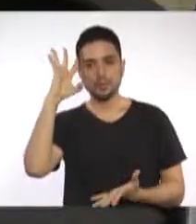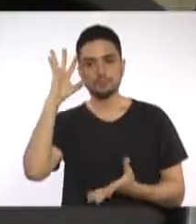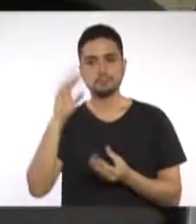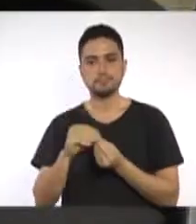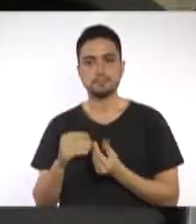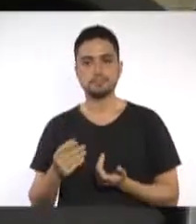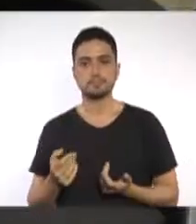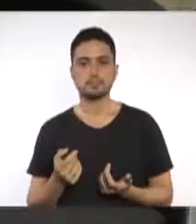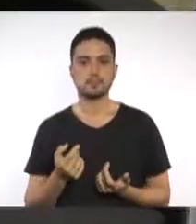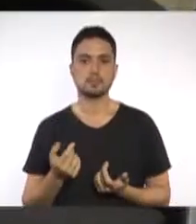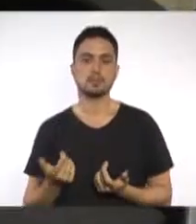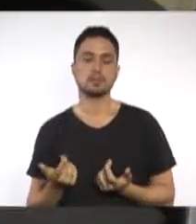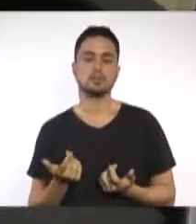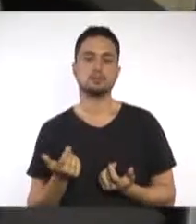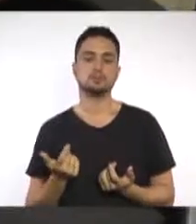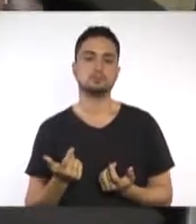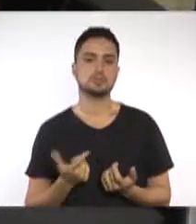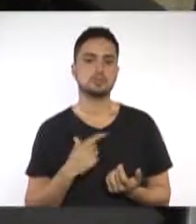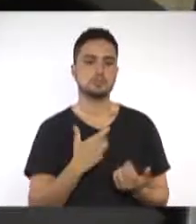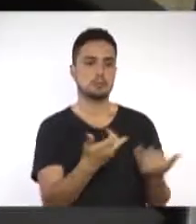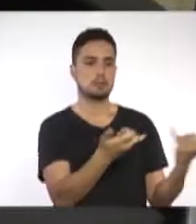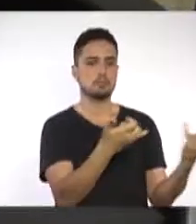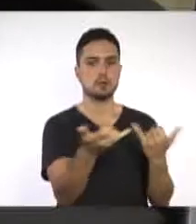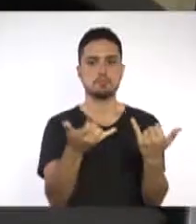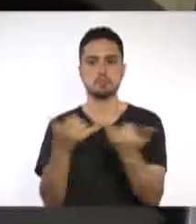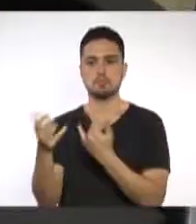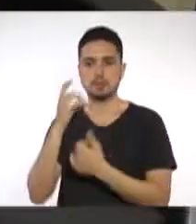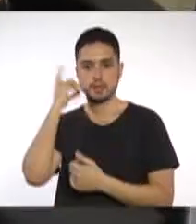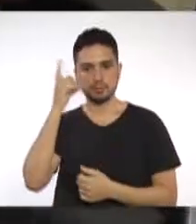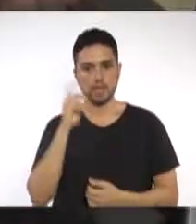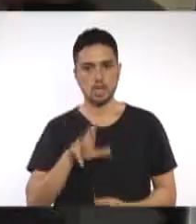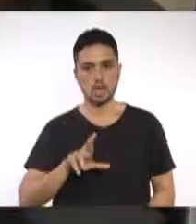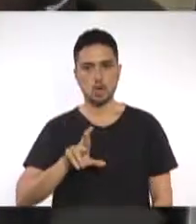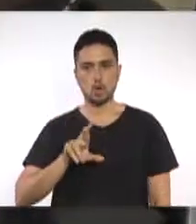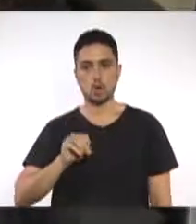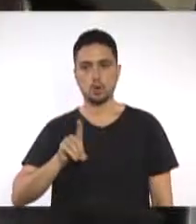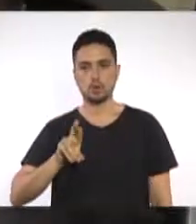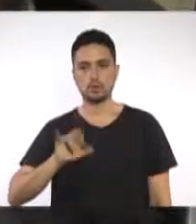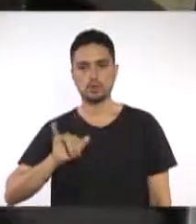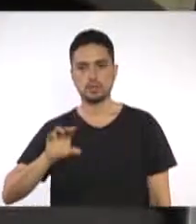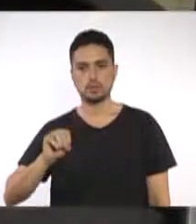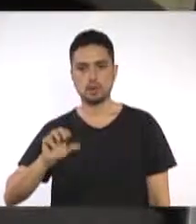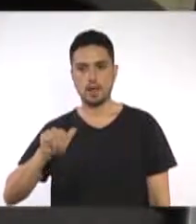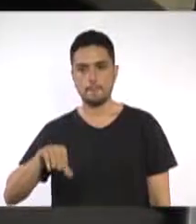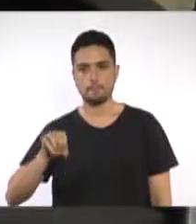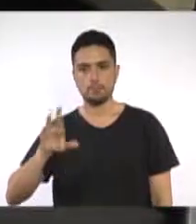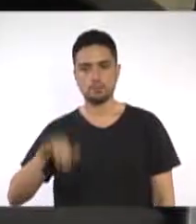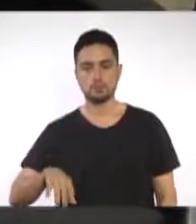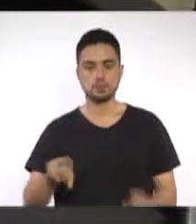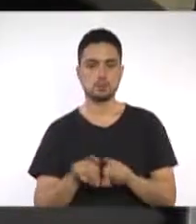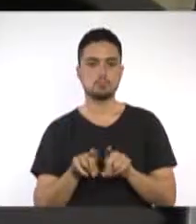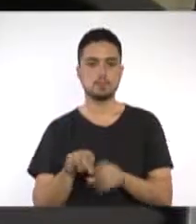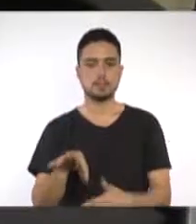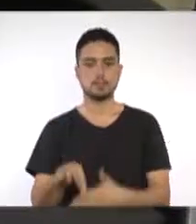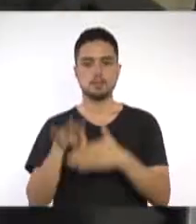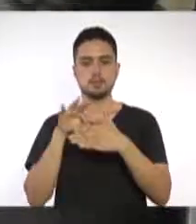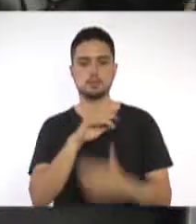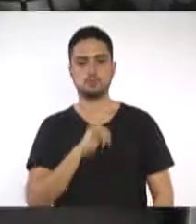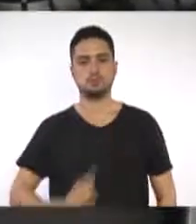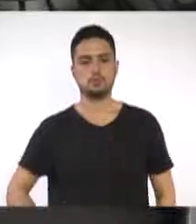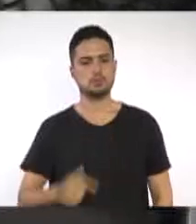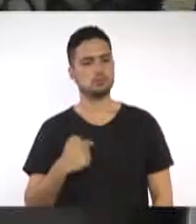contribuições trazidas aqui, pelo deputado Rodrigo Amorim, pelo nosso líder do governo, né, por quem eu